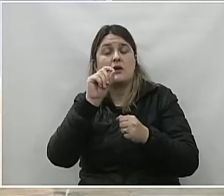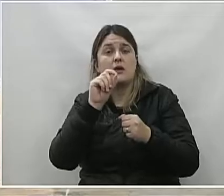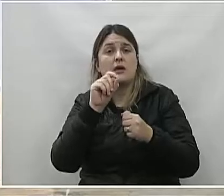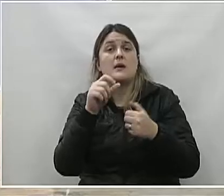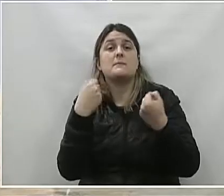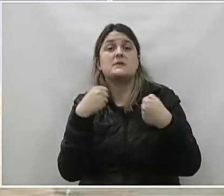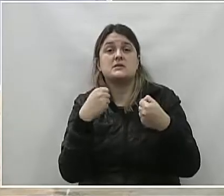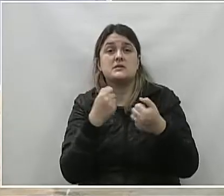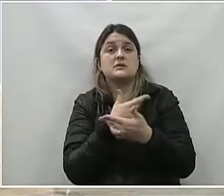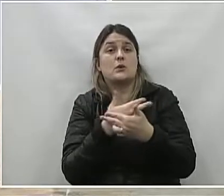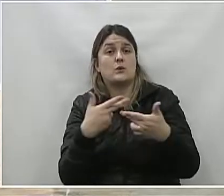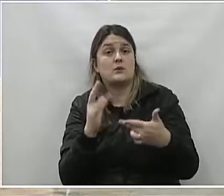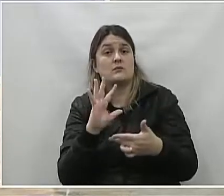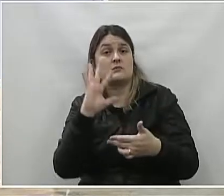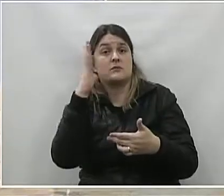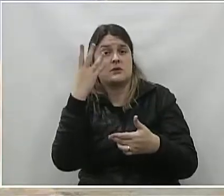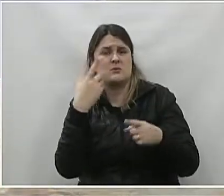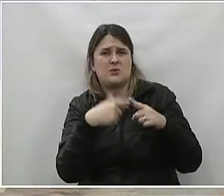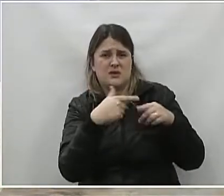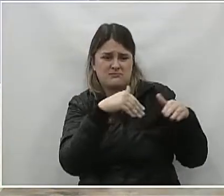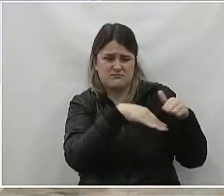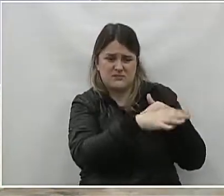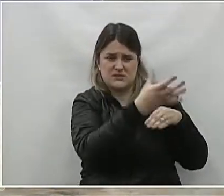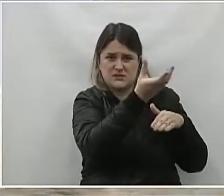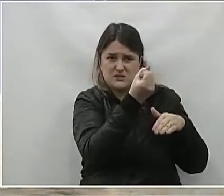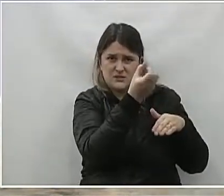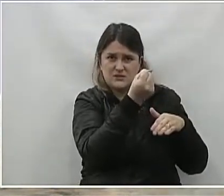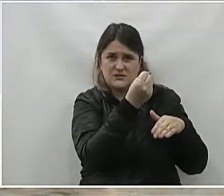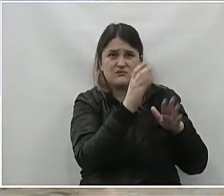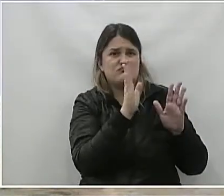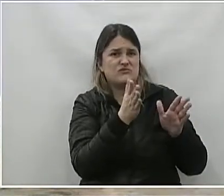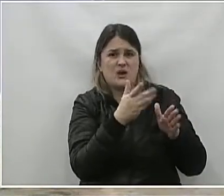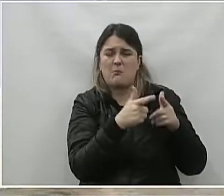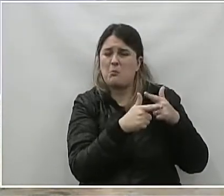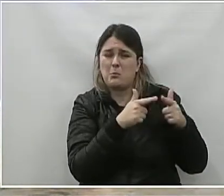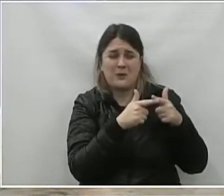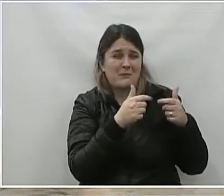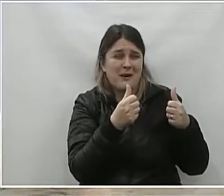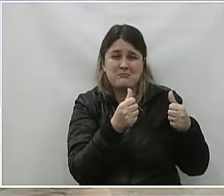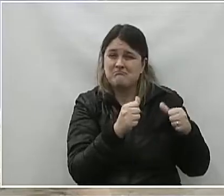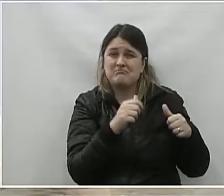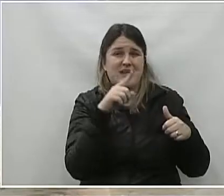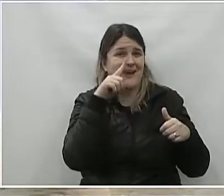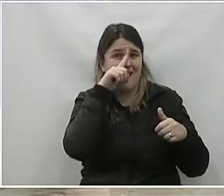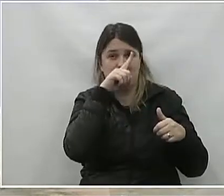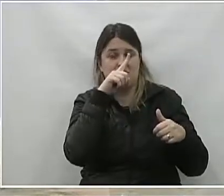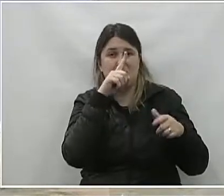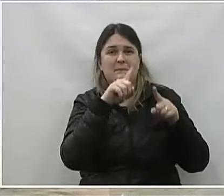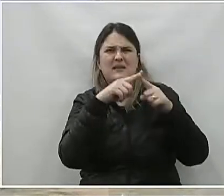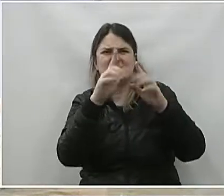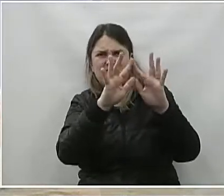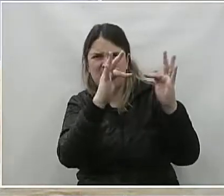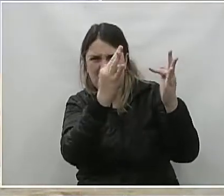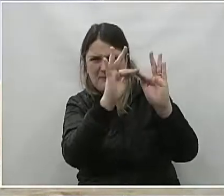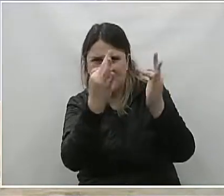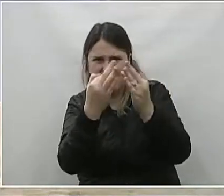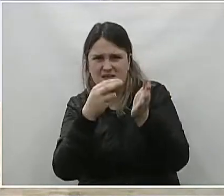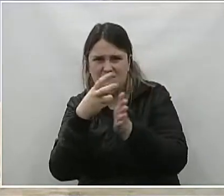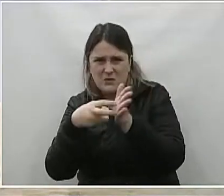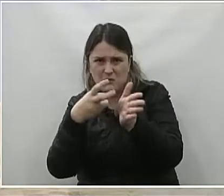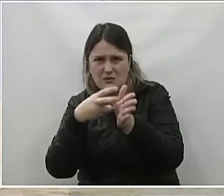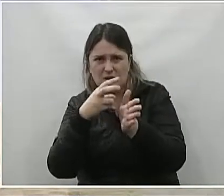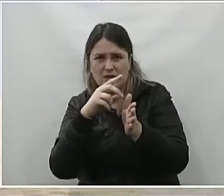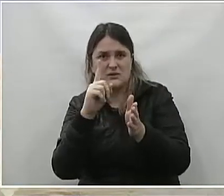seja feito, né, porque o fundão está estourado. Mas não é por isso que as famílias do ferroviário não têm que